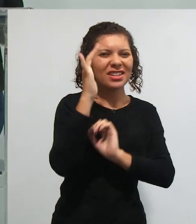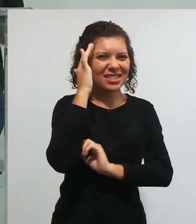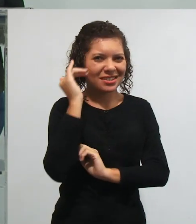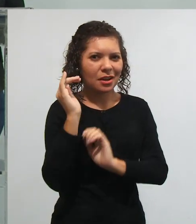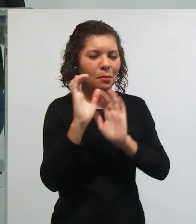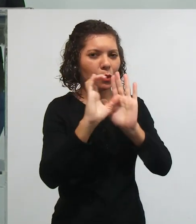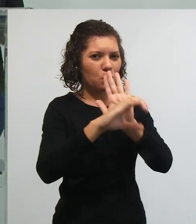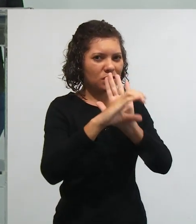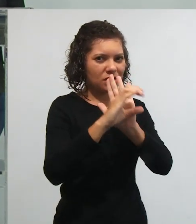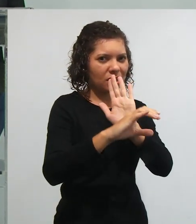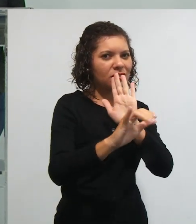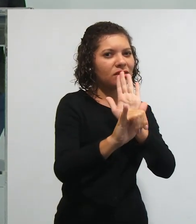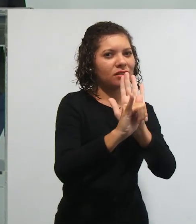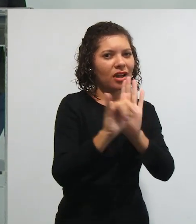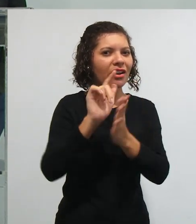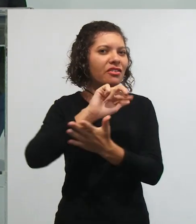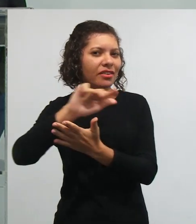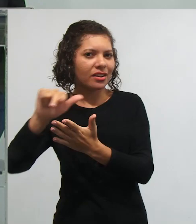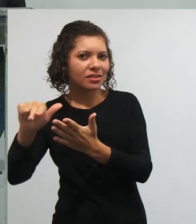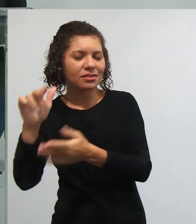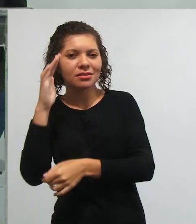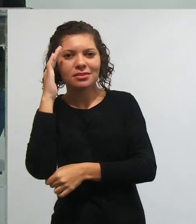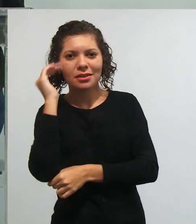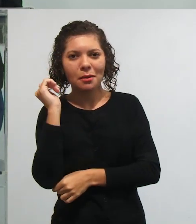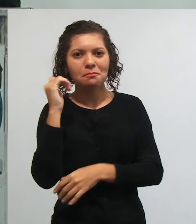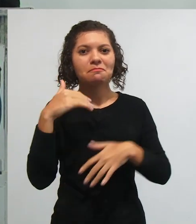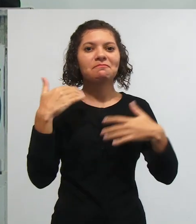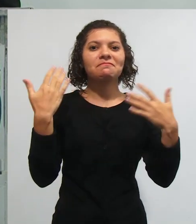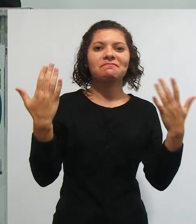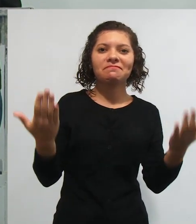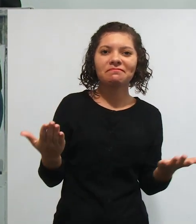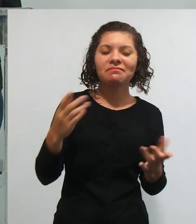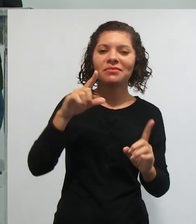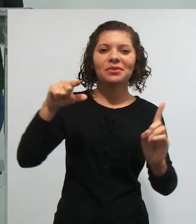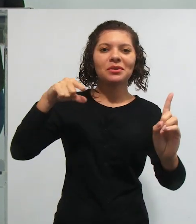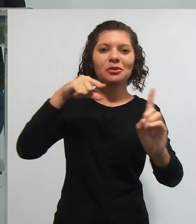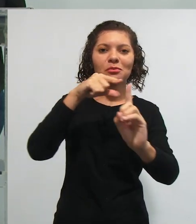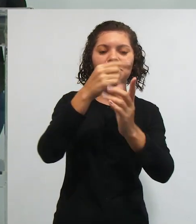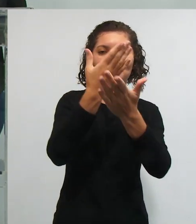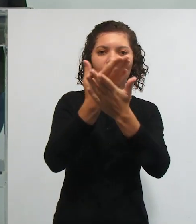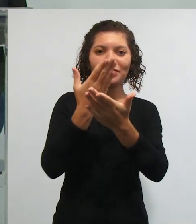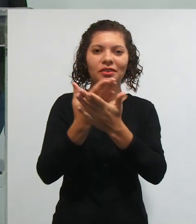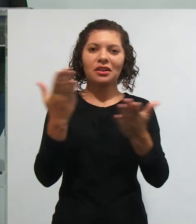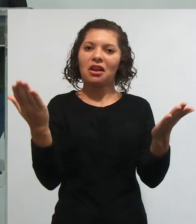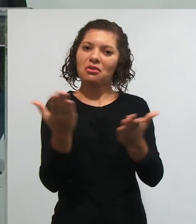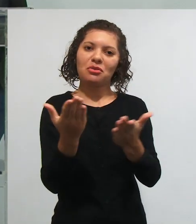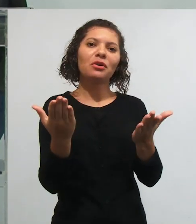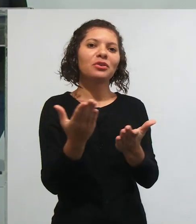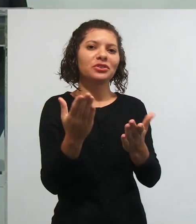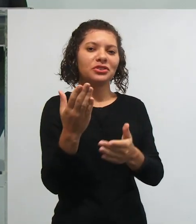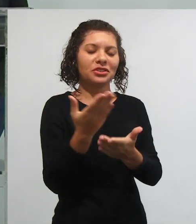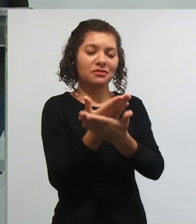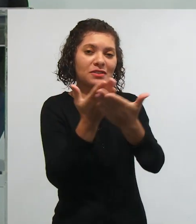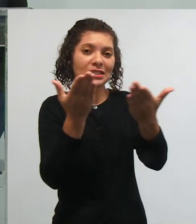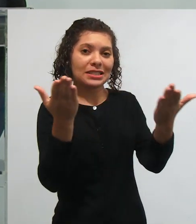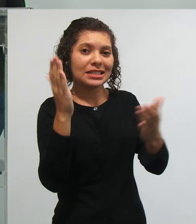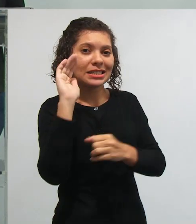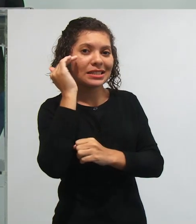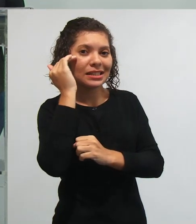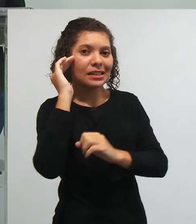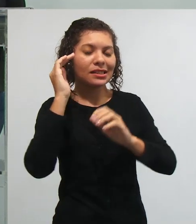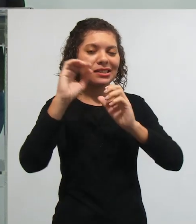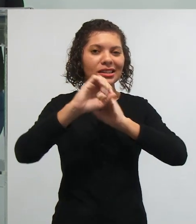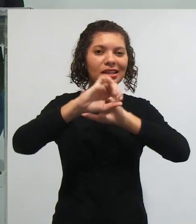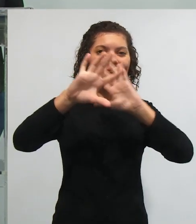conceituar identidade diferença esse é o nosso objetivo de hoje que vocês possam compreender o que é